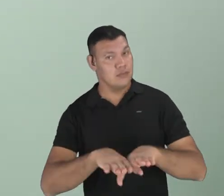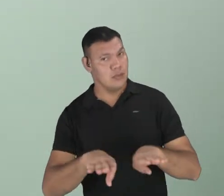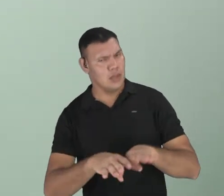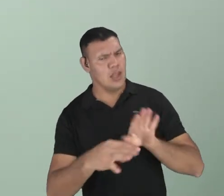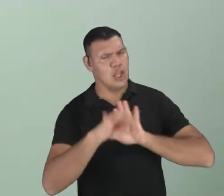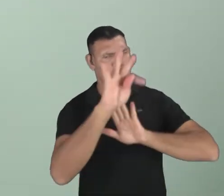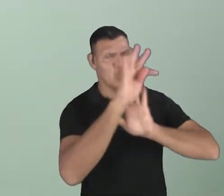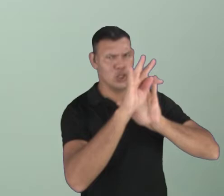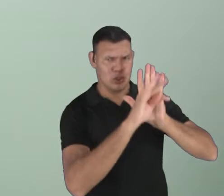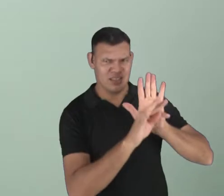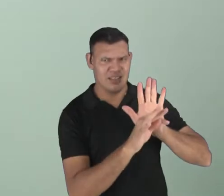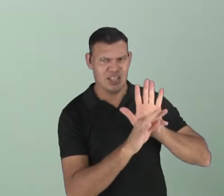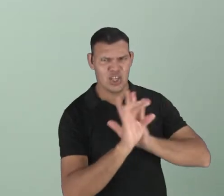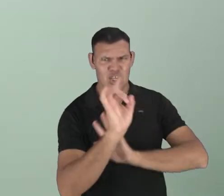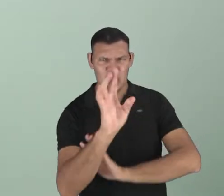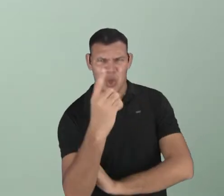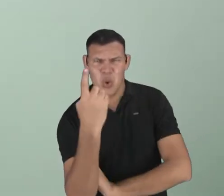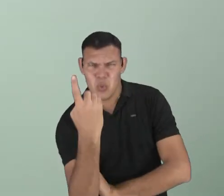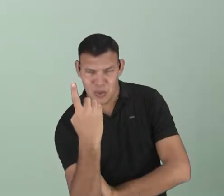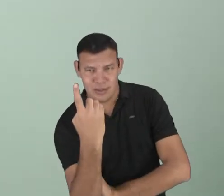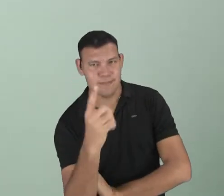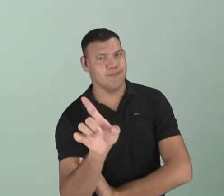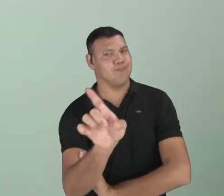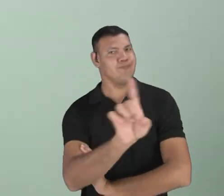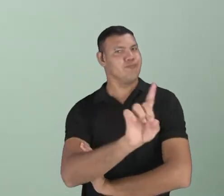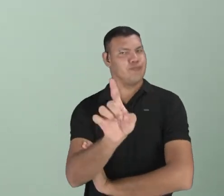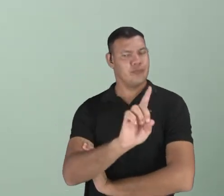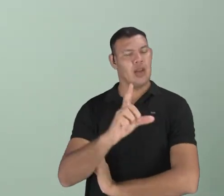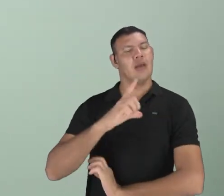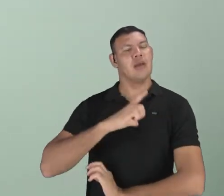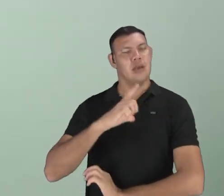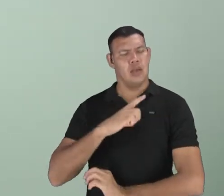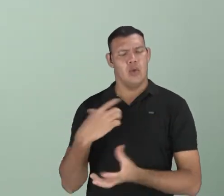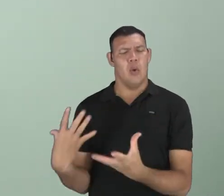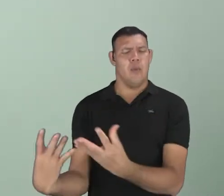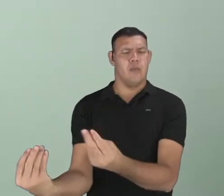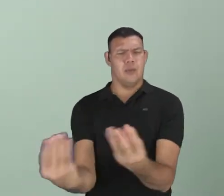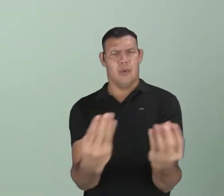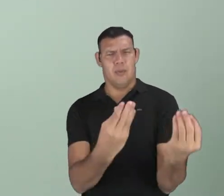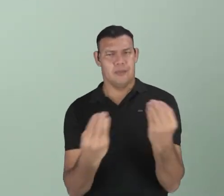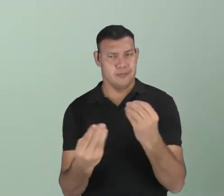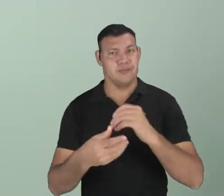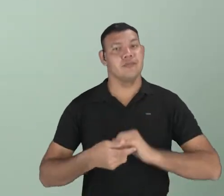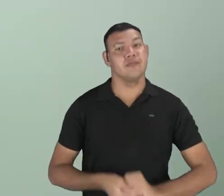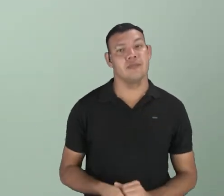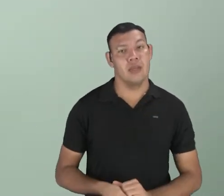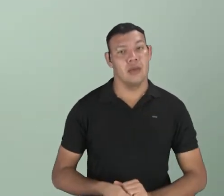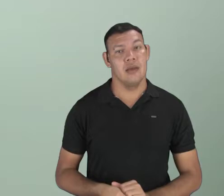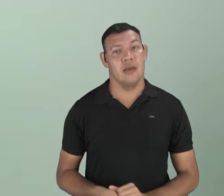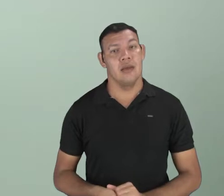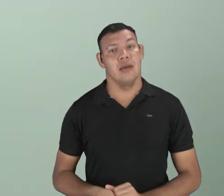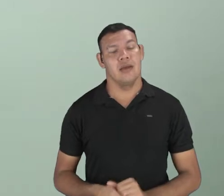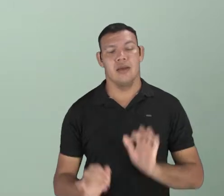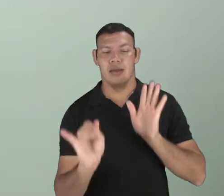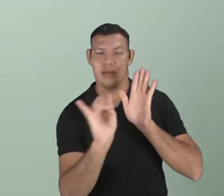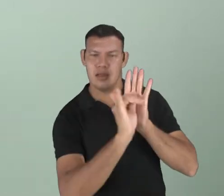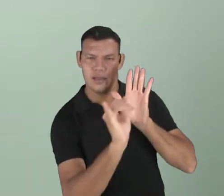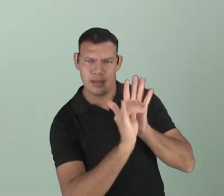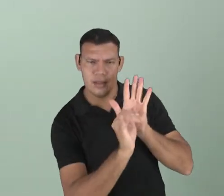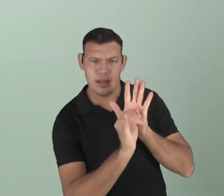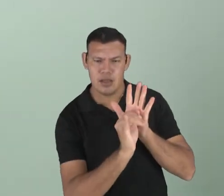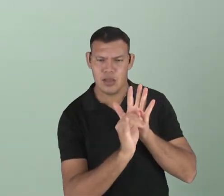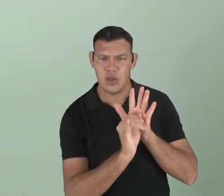um texto, ele não vai ter só uma função, ele pode ter várias funções. Só que aí você vai identificar qual é